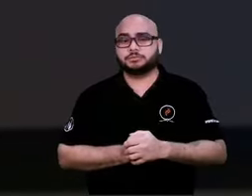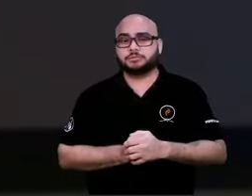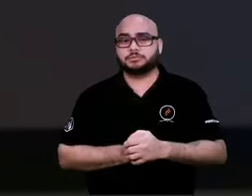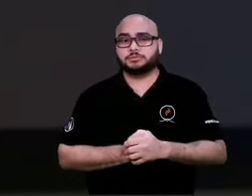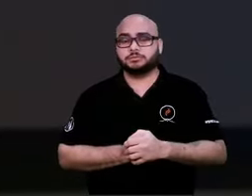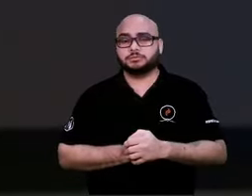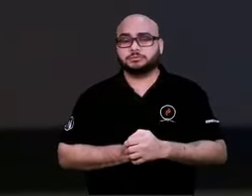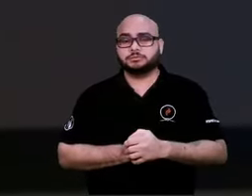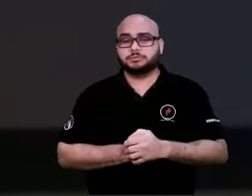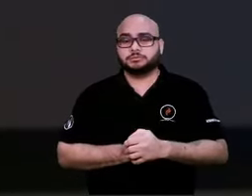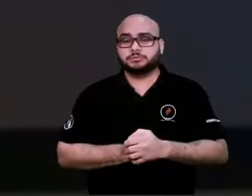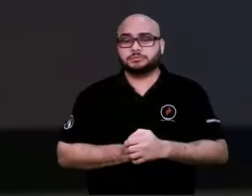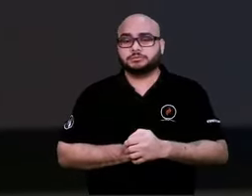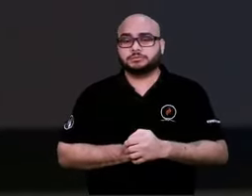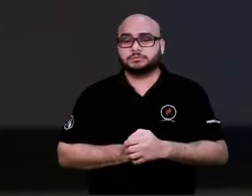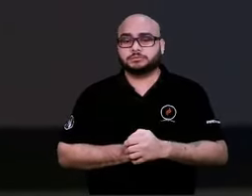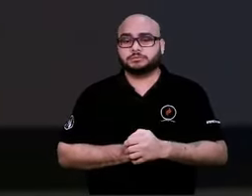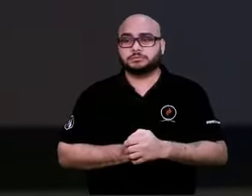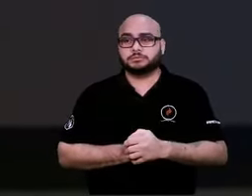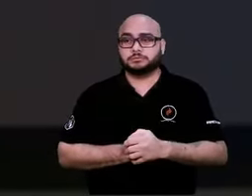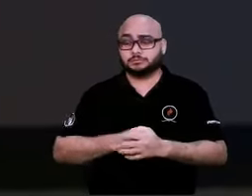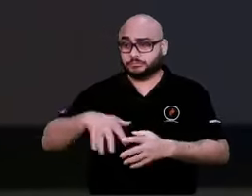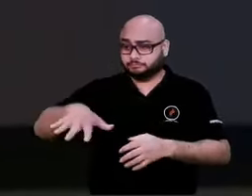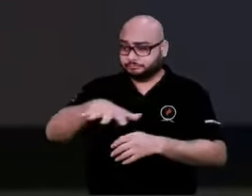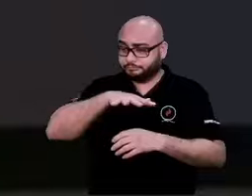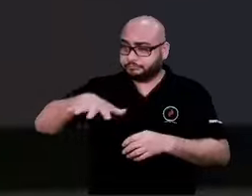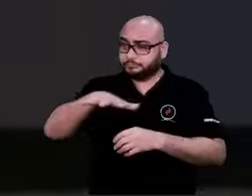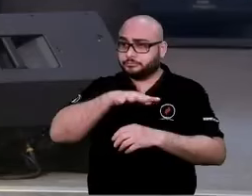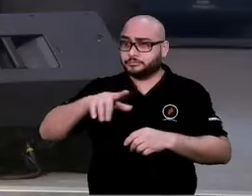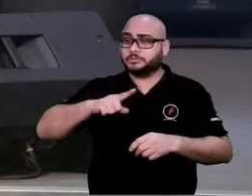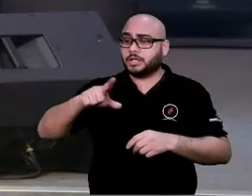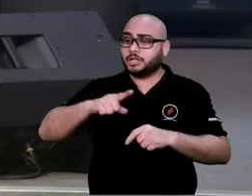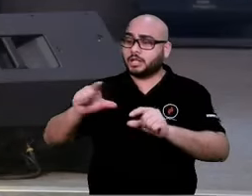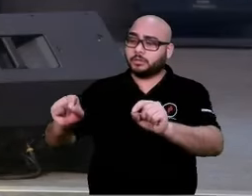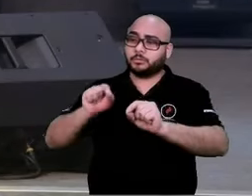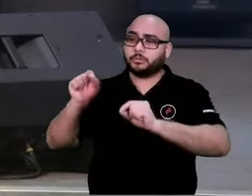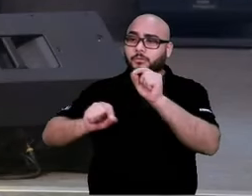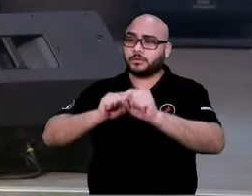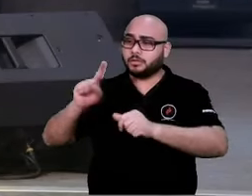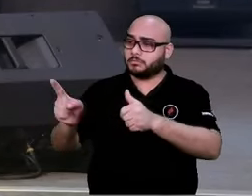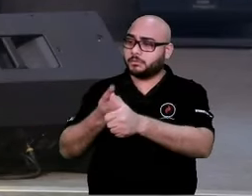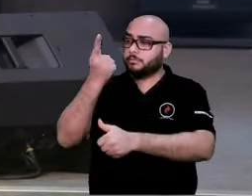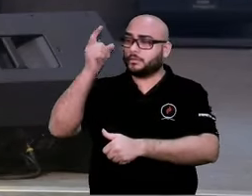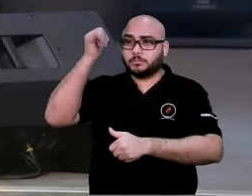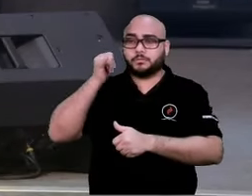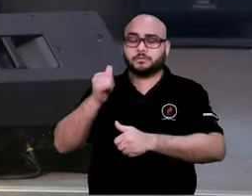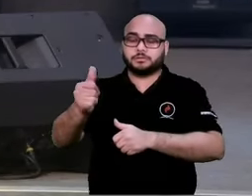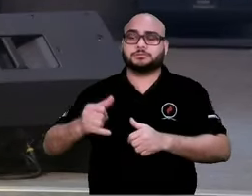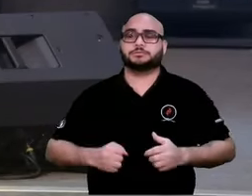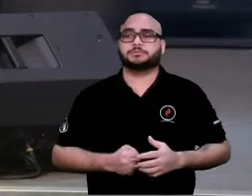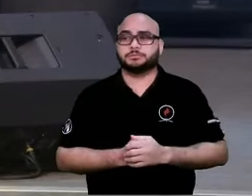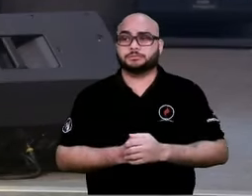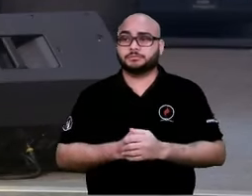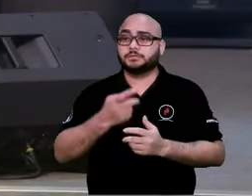queria. E no meio desse ambiente, quem está? Um profeta. Assim diz o